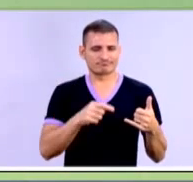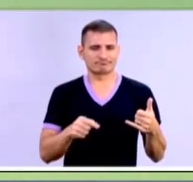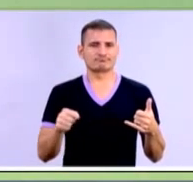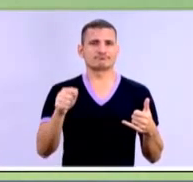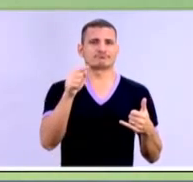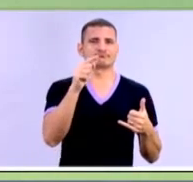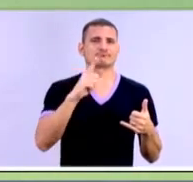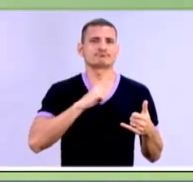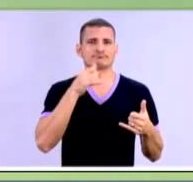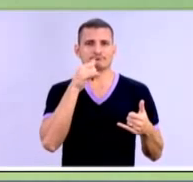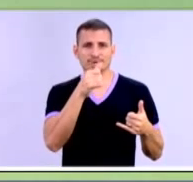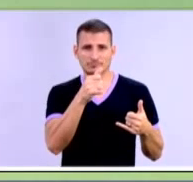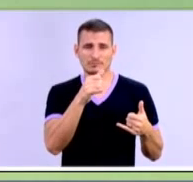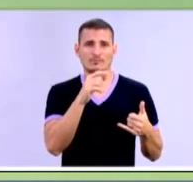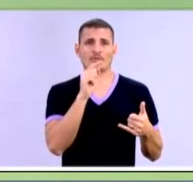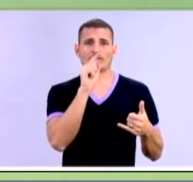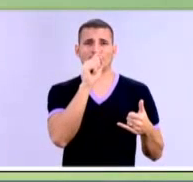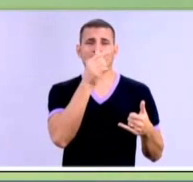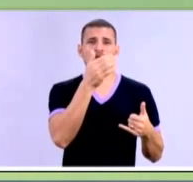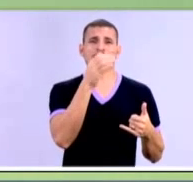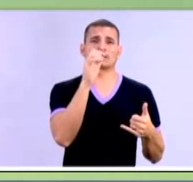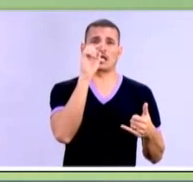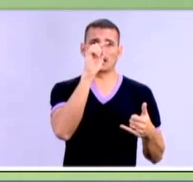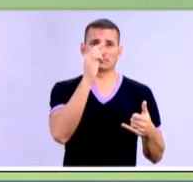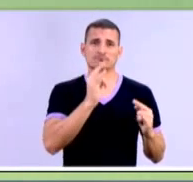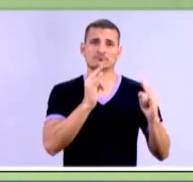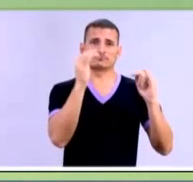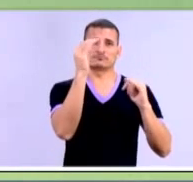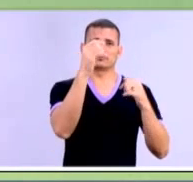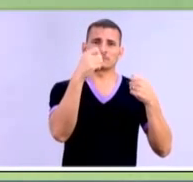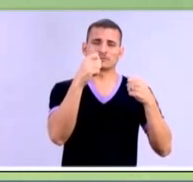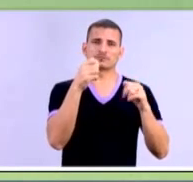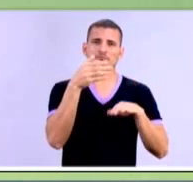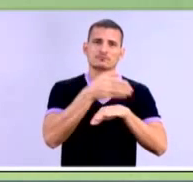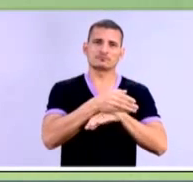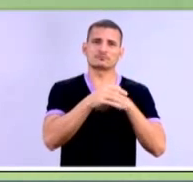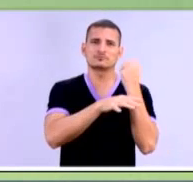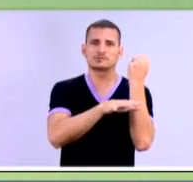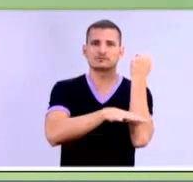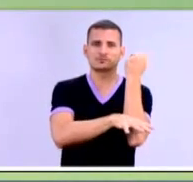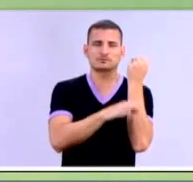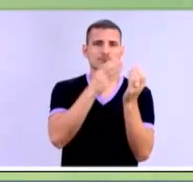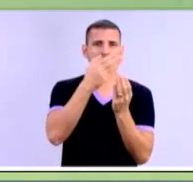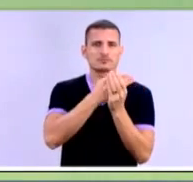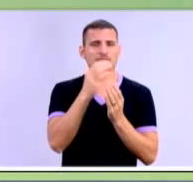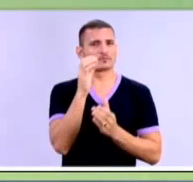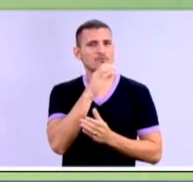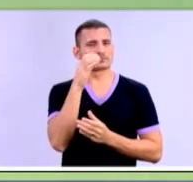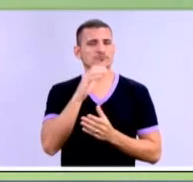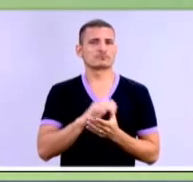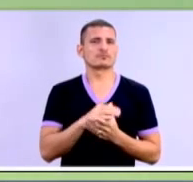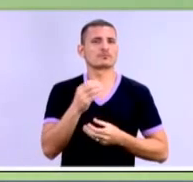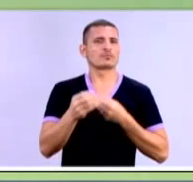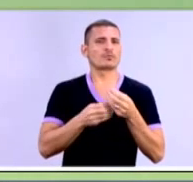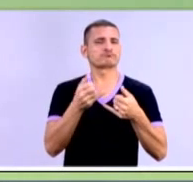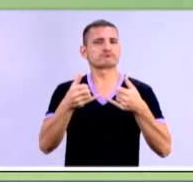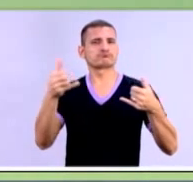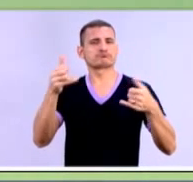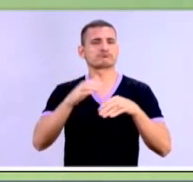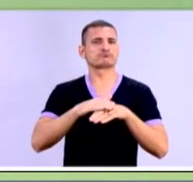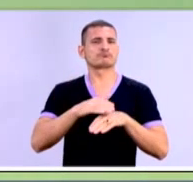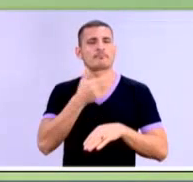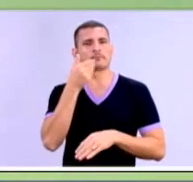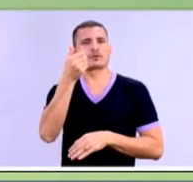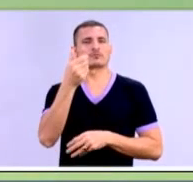informou que os usuários do 10º andar precisam acessar um servidor de arquivos com rapidez. Qual seria o meio físico mais adequado?